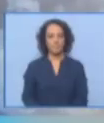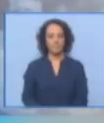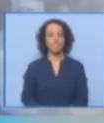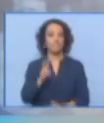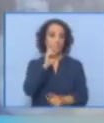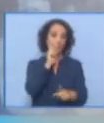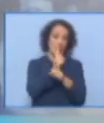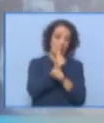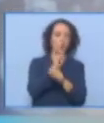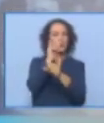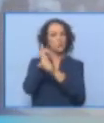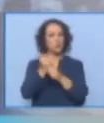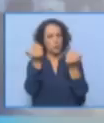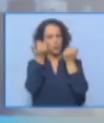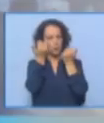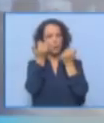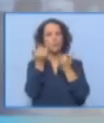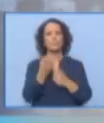Acompanhe estas e outras notícias em